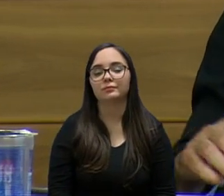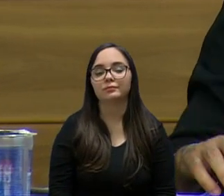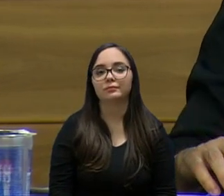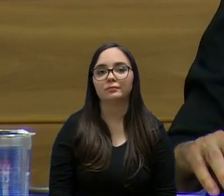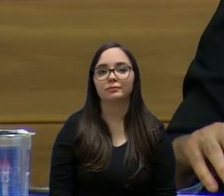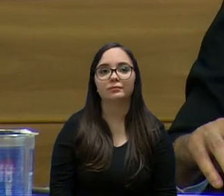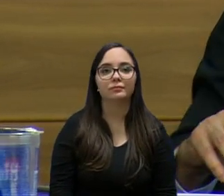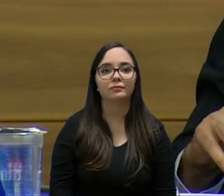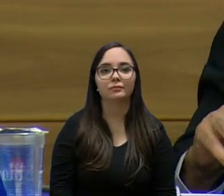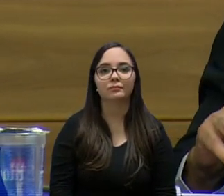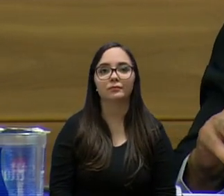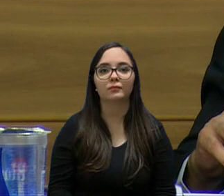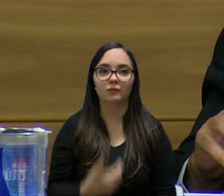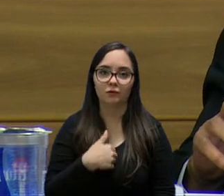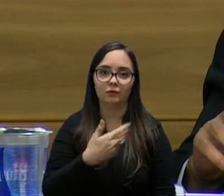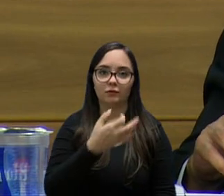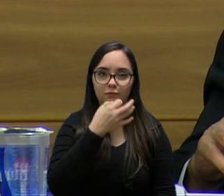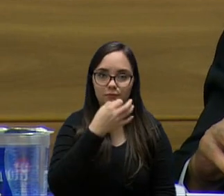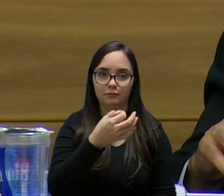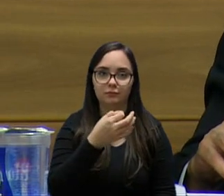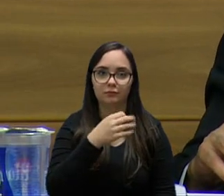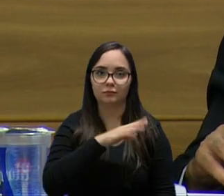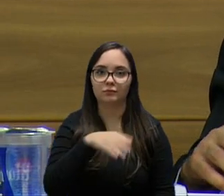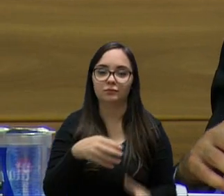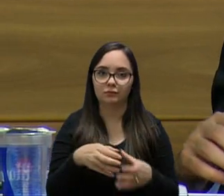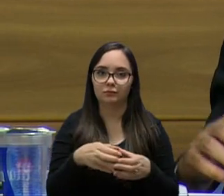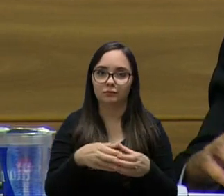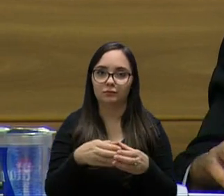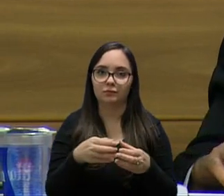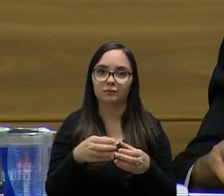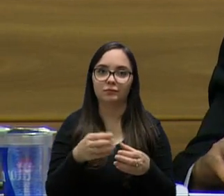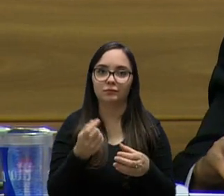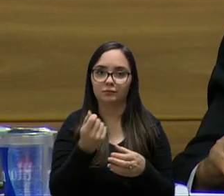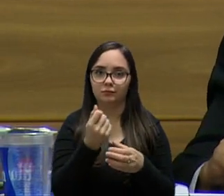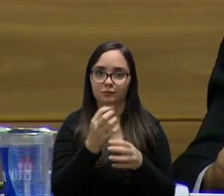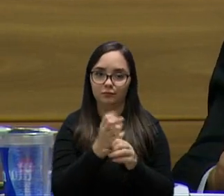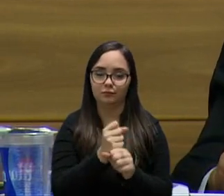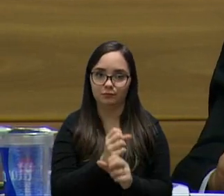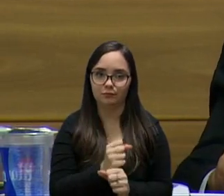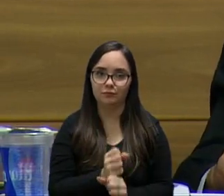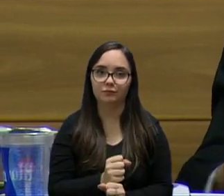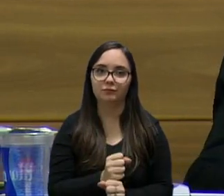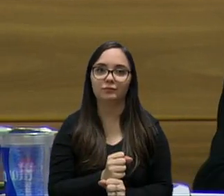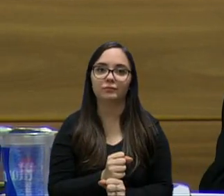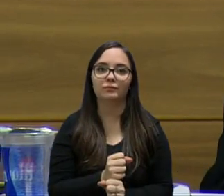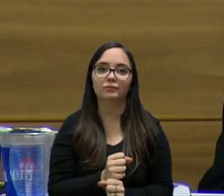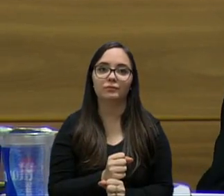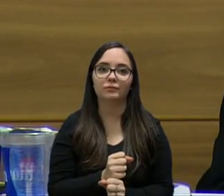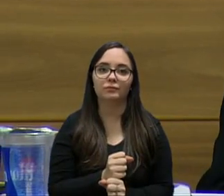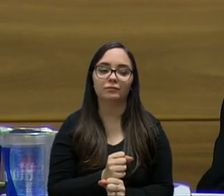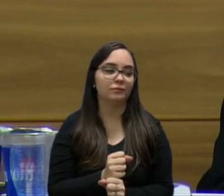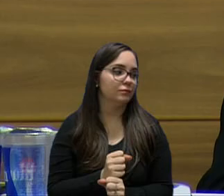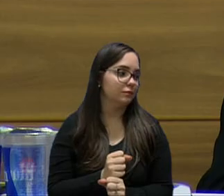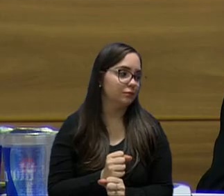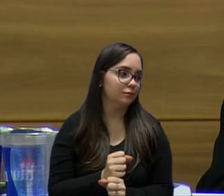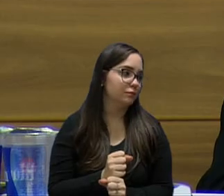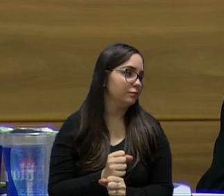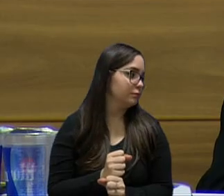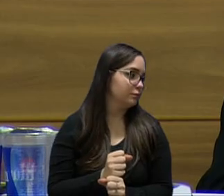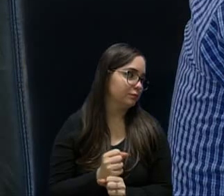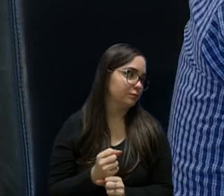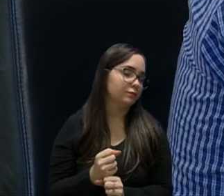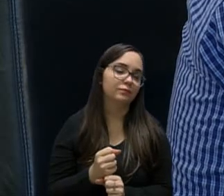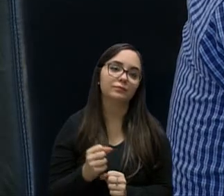a fazer uma sugestão aos membros da comissão de economia e finanças essa casa que em nome da da